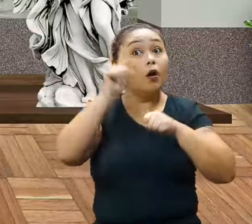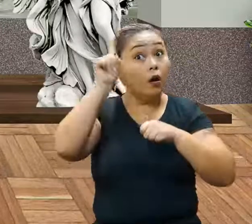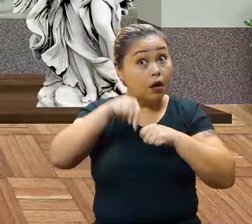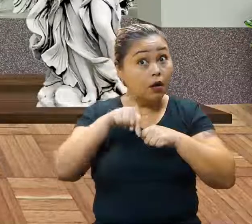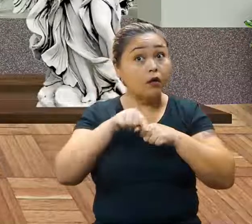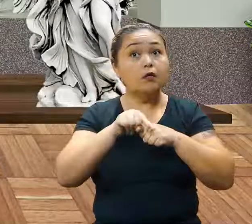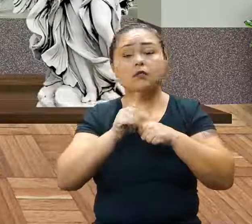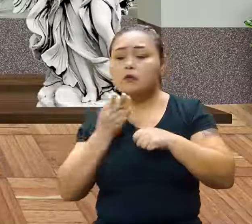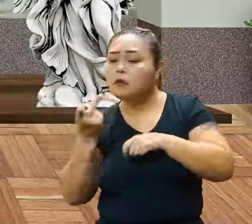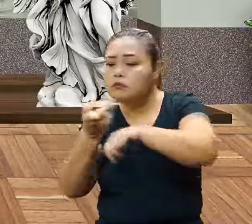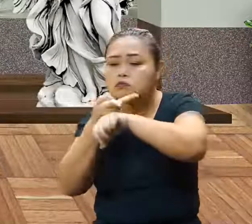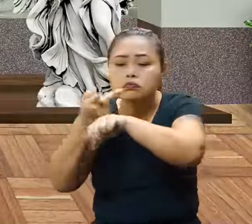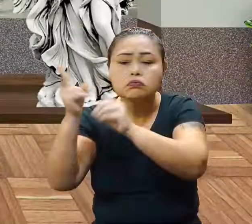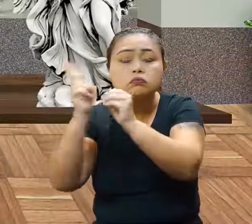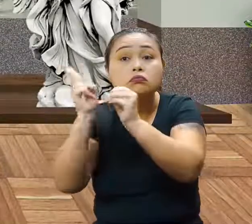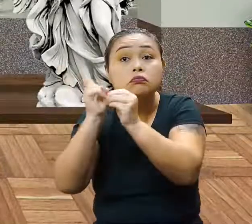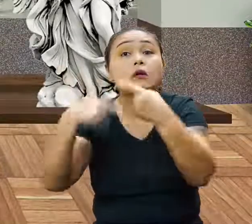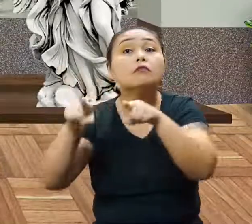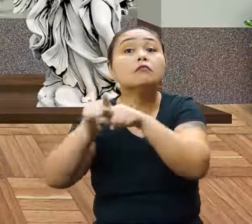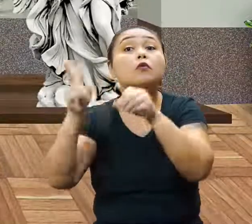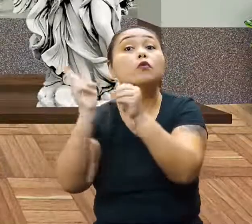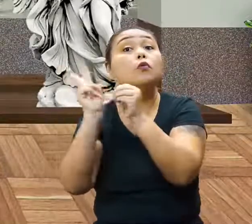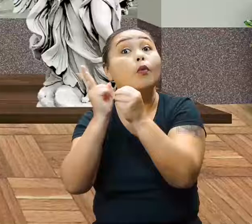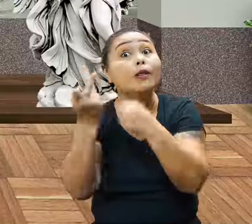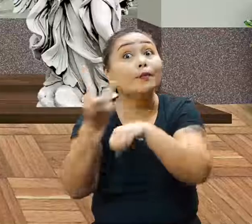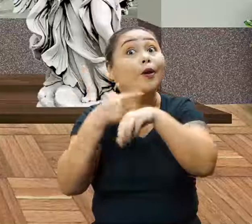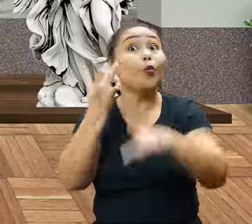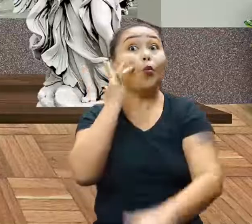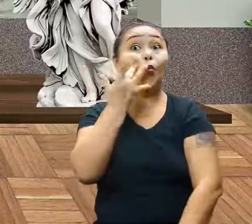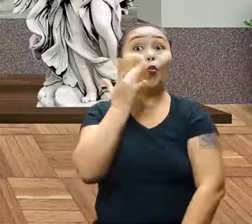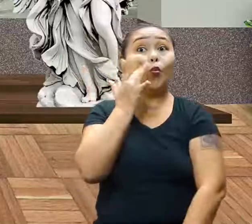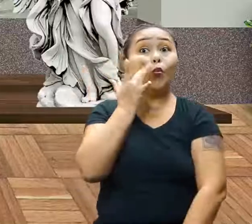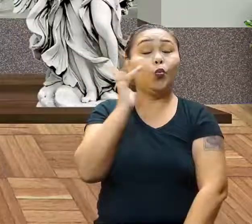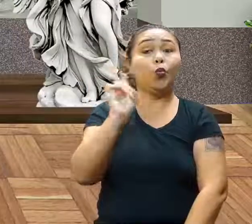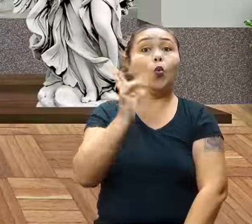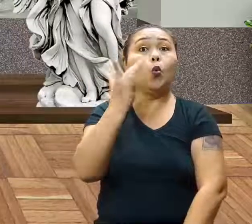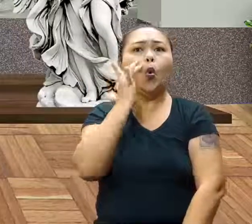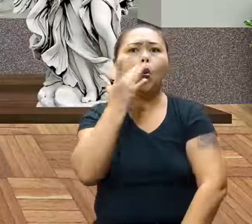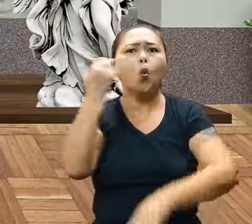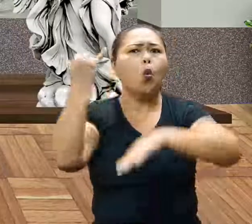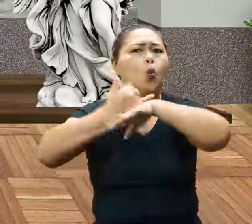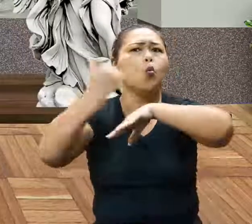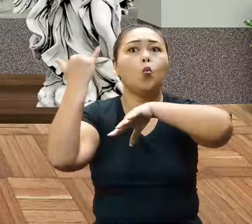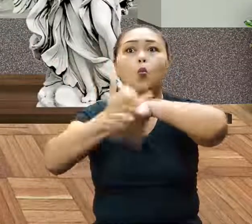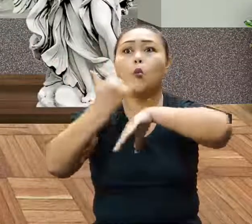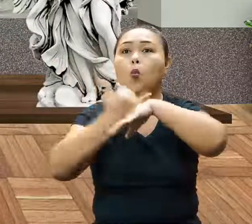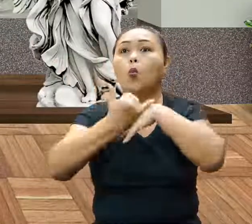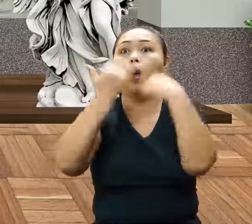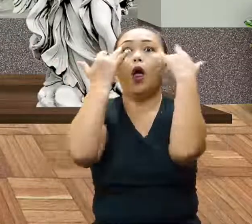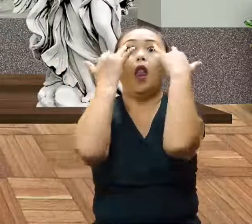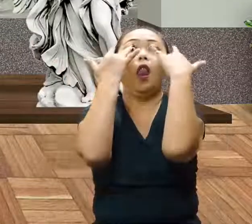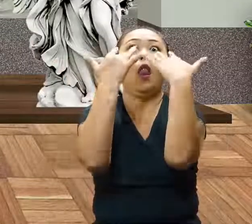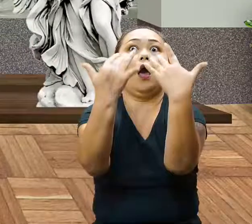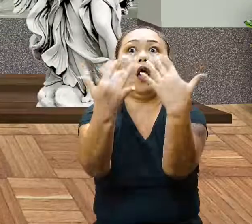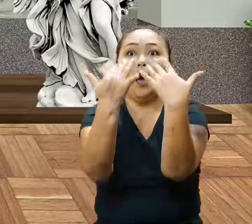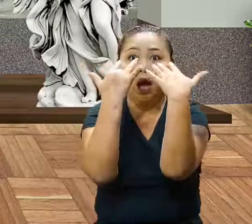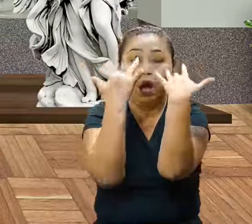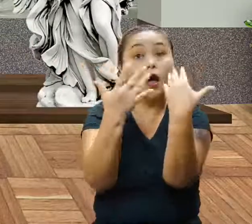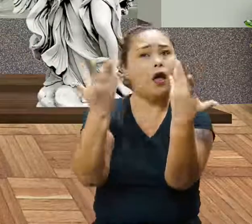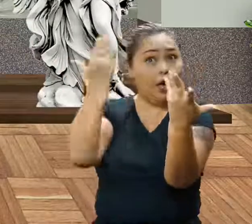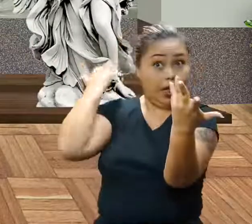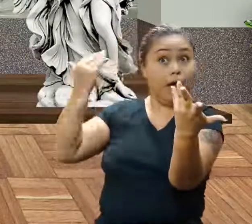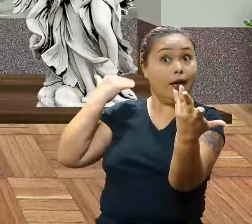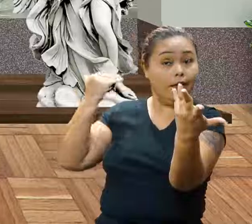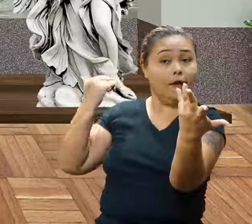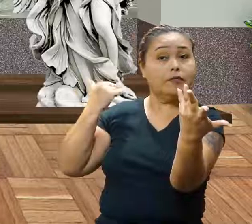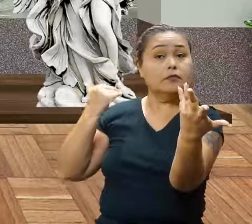busca do índio, como também a busca do ouro. E o ouro era o metal que mais chamava atenção naquela época. Olha aí.